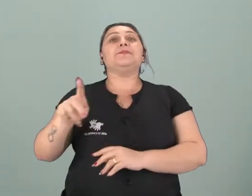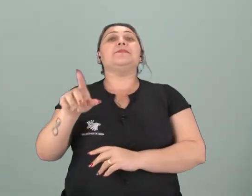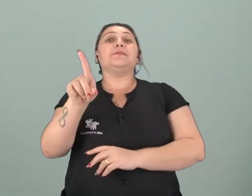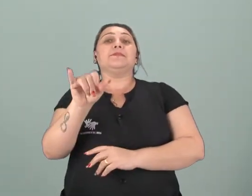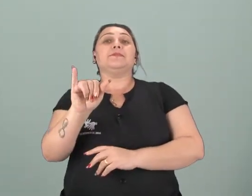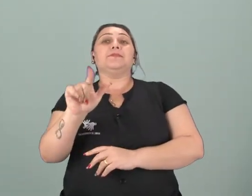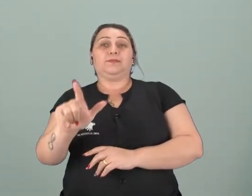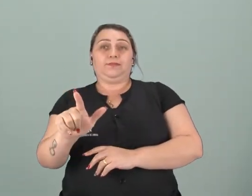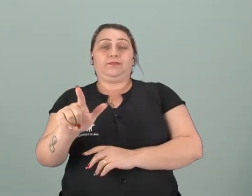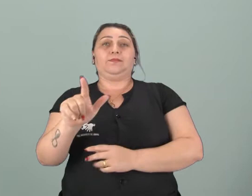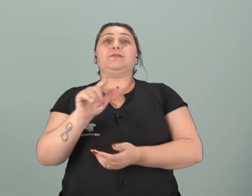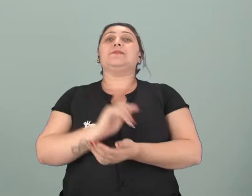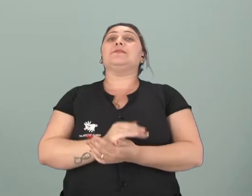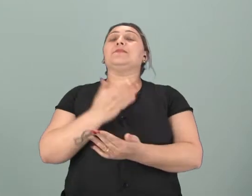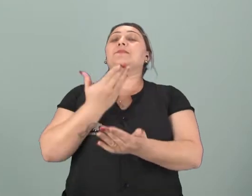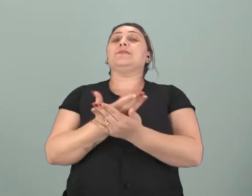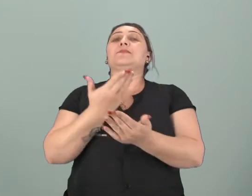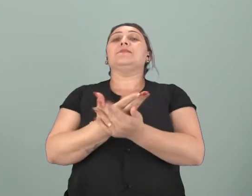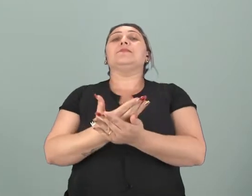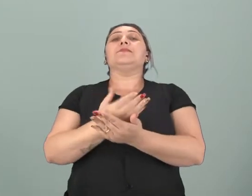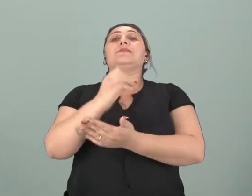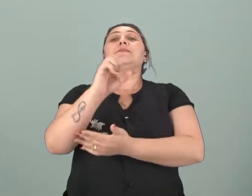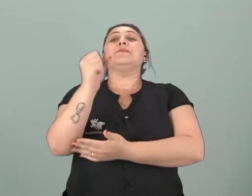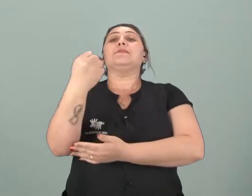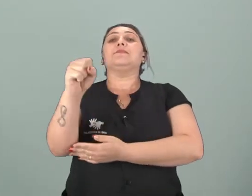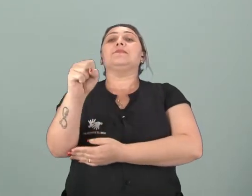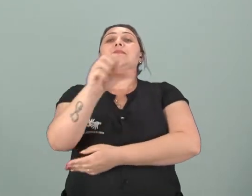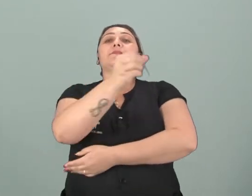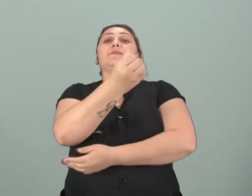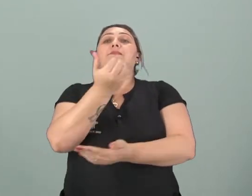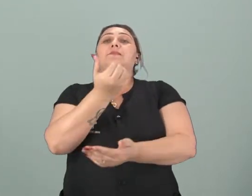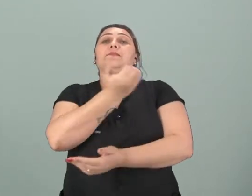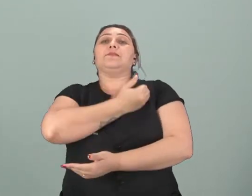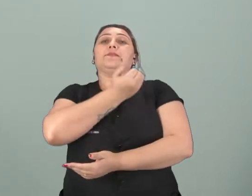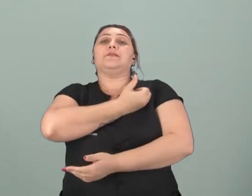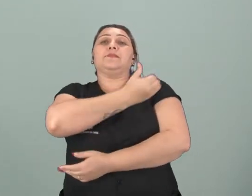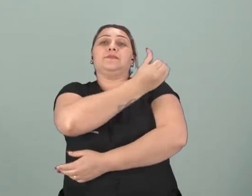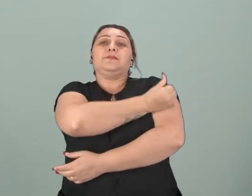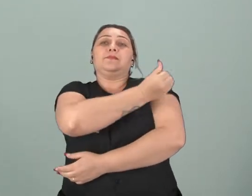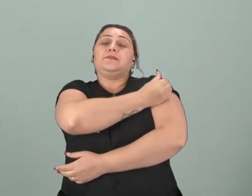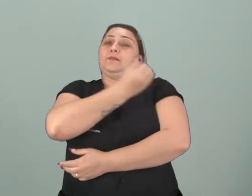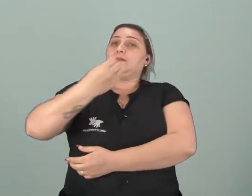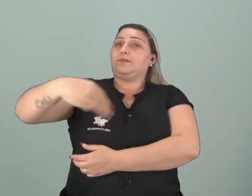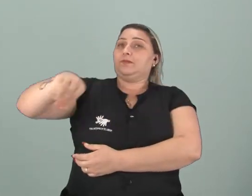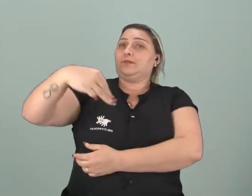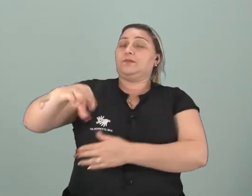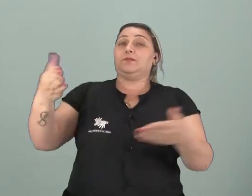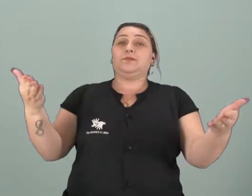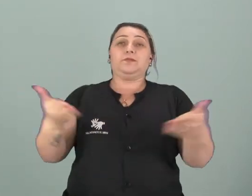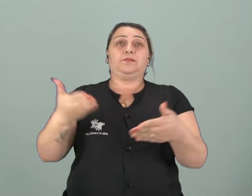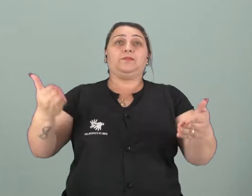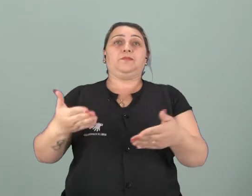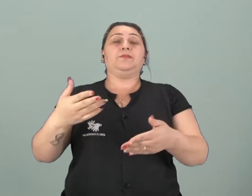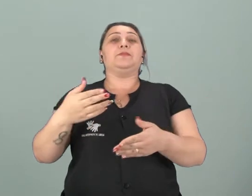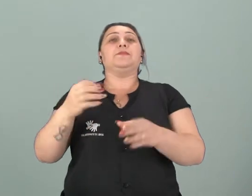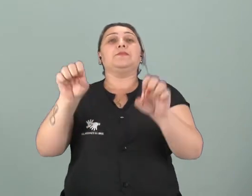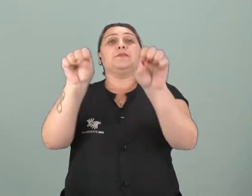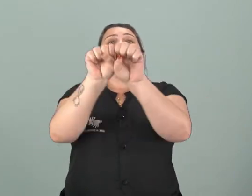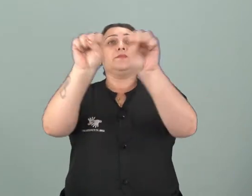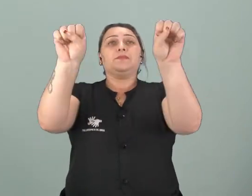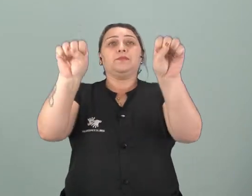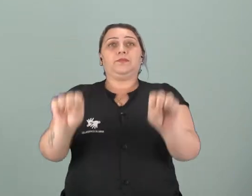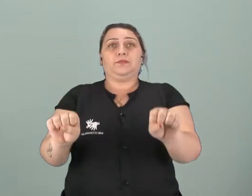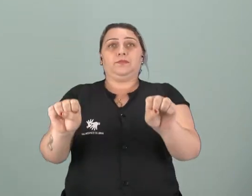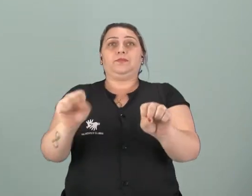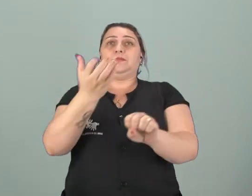sou a professora Dioclidiane, essa é a nossa aula 08 do 6º ano de matemática e hoje nós iremos ver sistema de